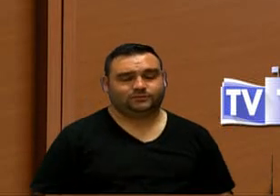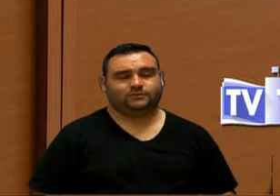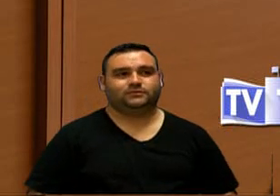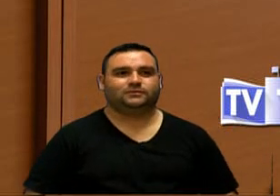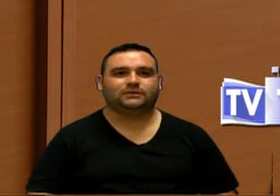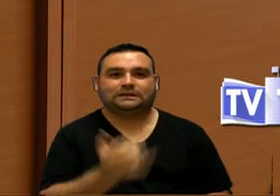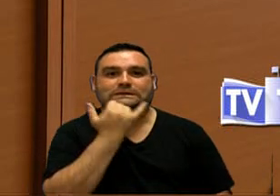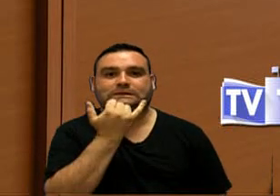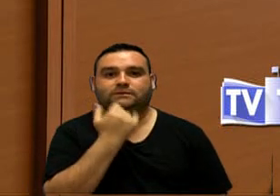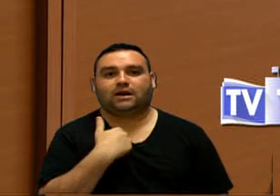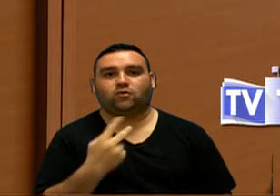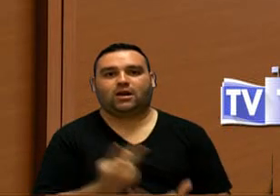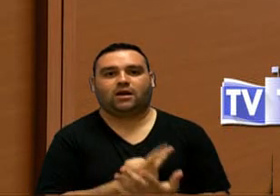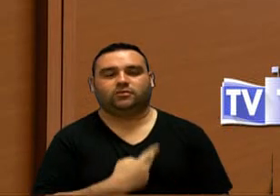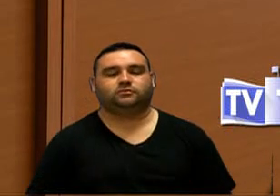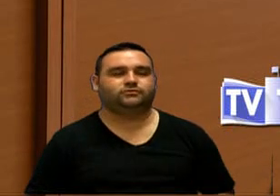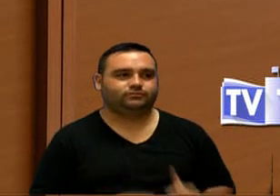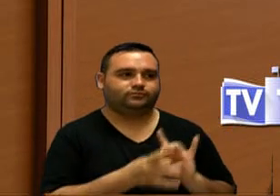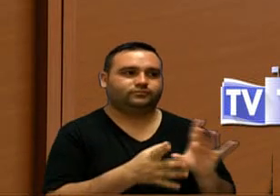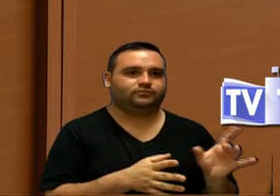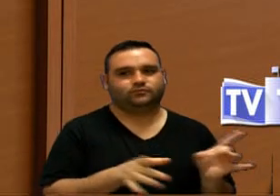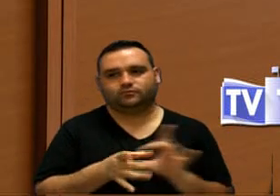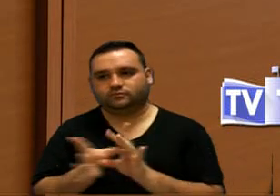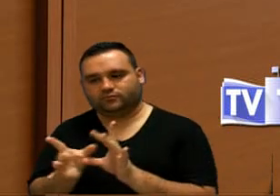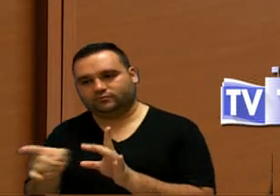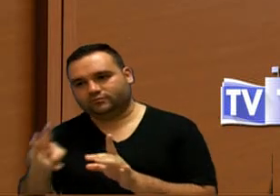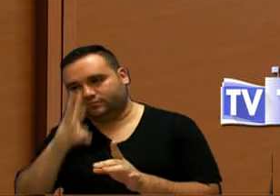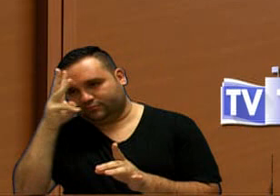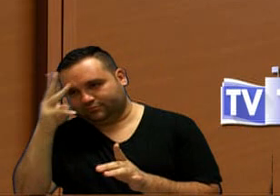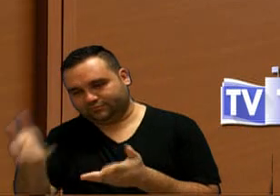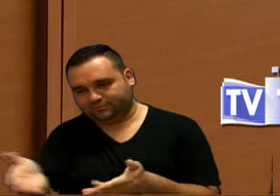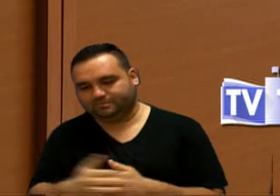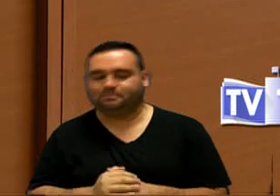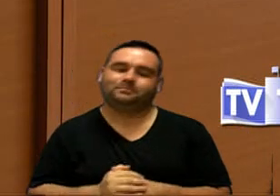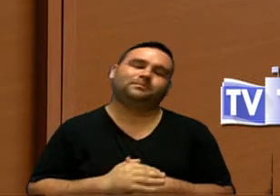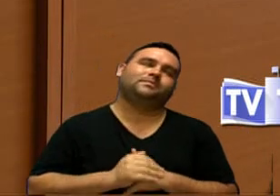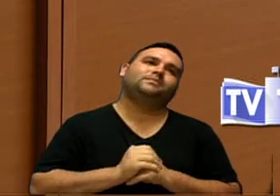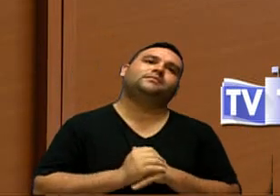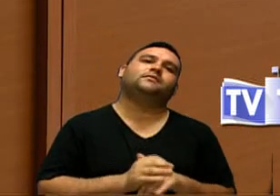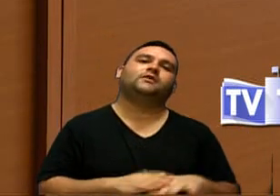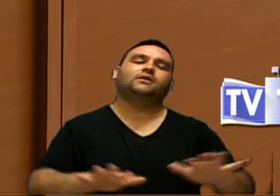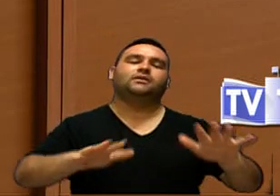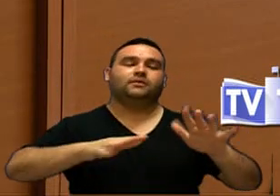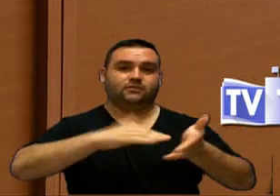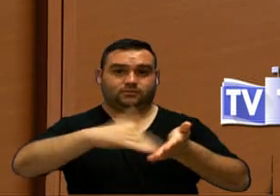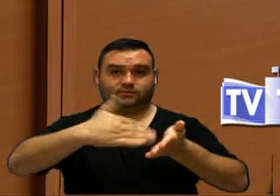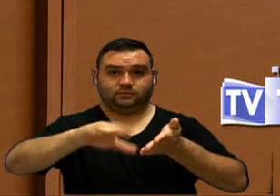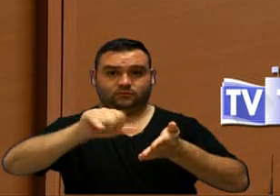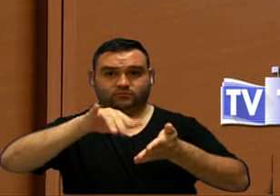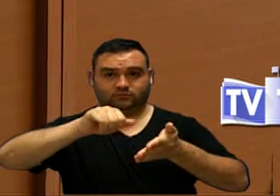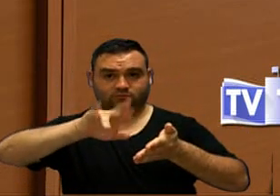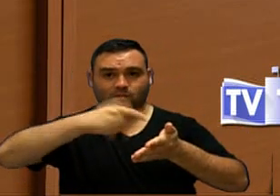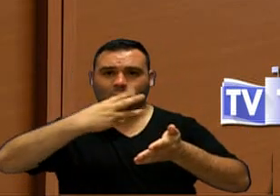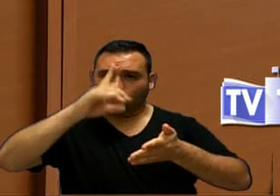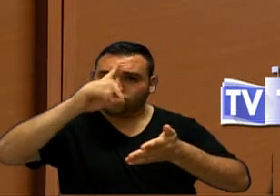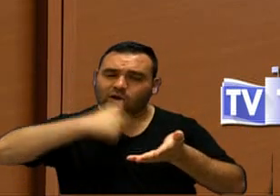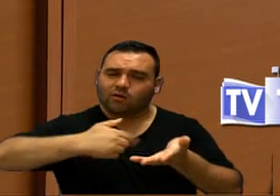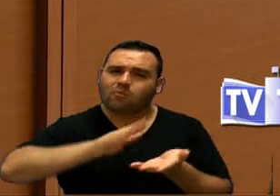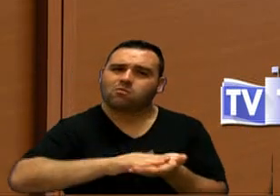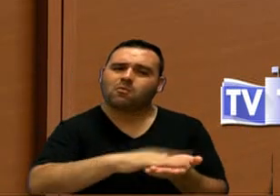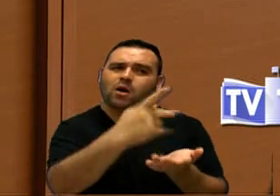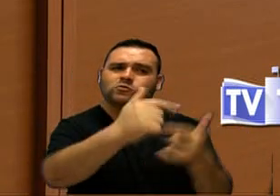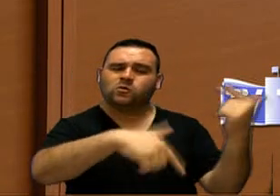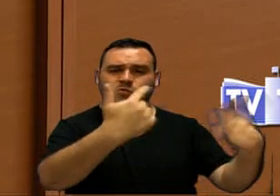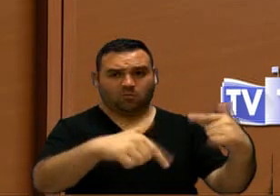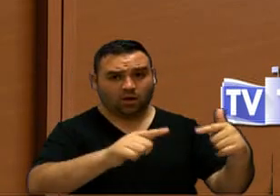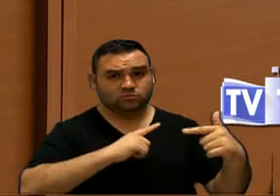O senhor me perdoe, eu errei. Sem dúvida, pode falar, Vanderlei. Pode falar. Secretário Simei, muito bom dia. Quero parabenizar o trabalho